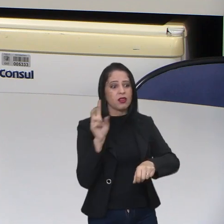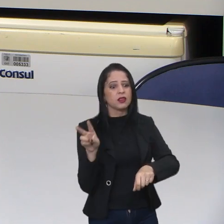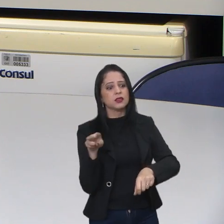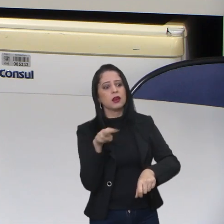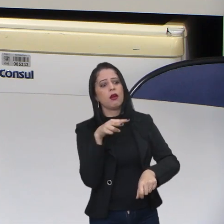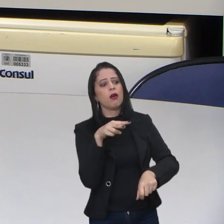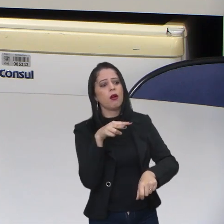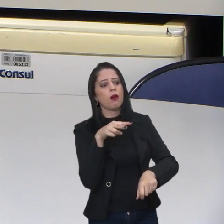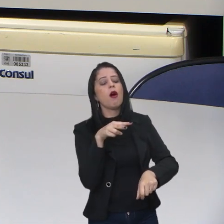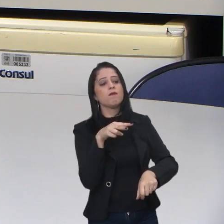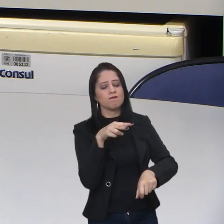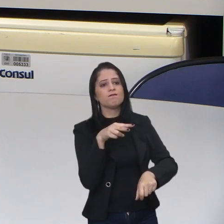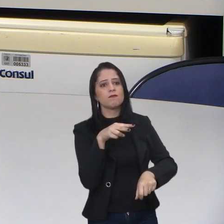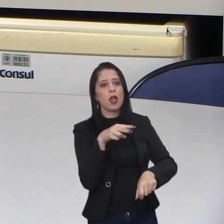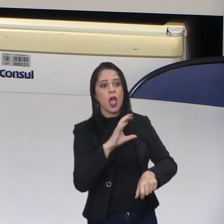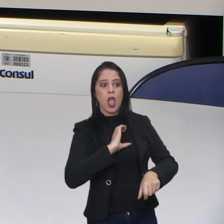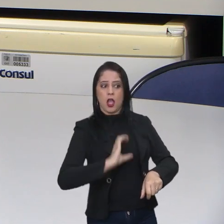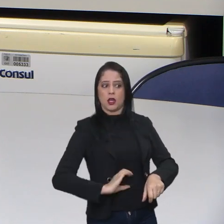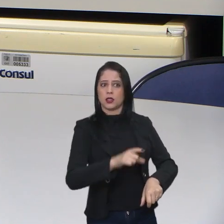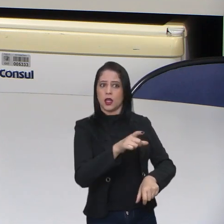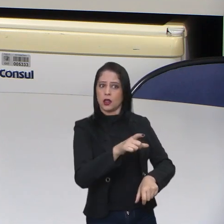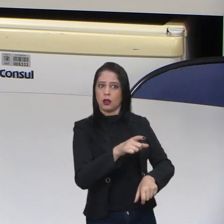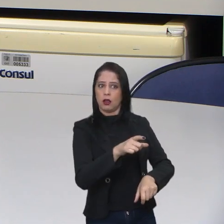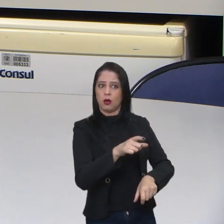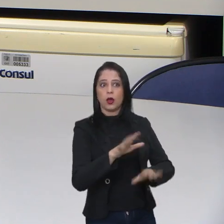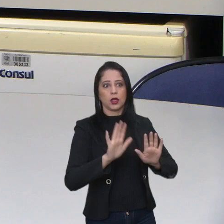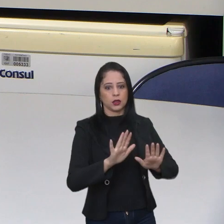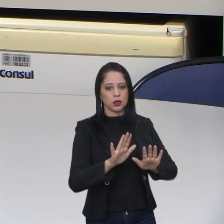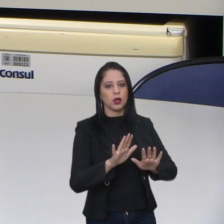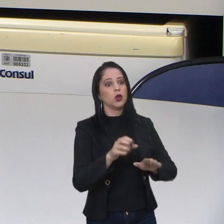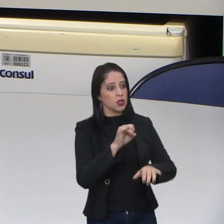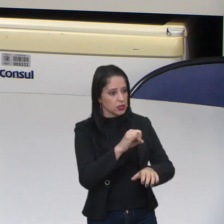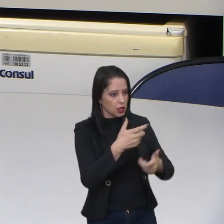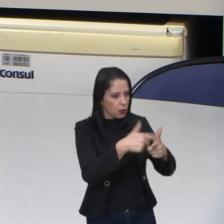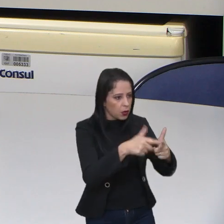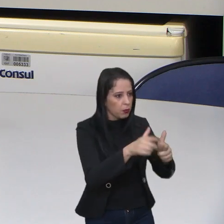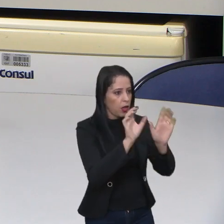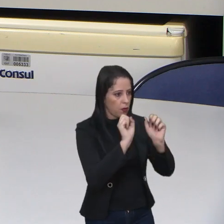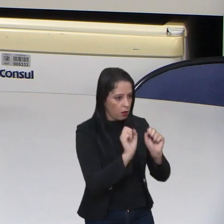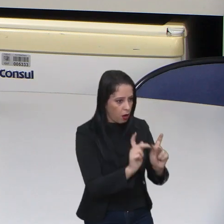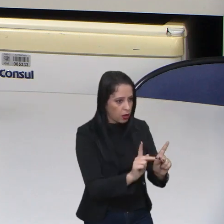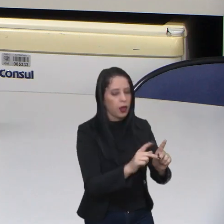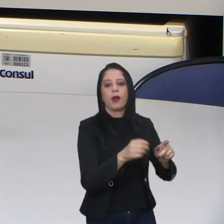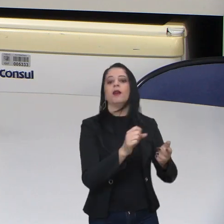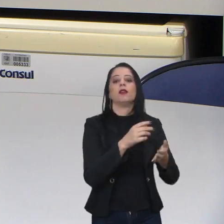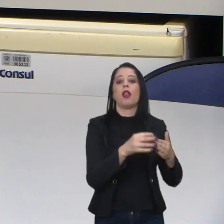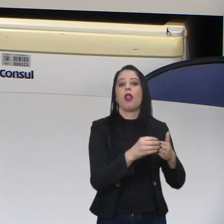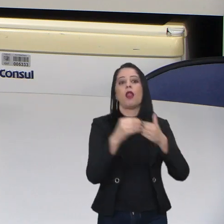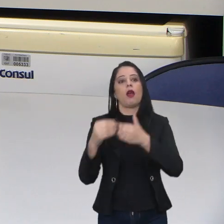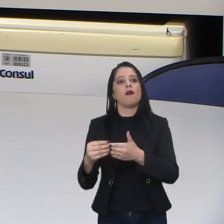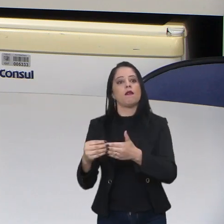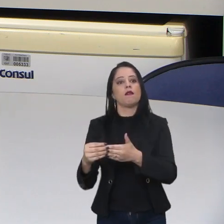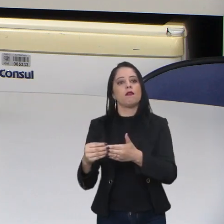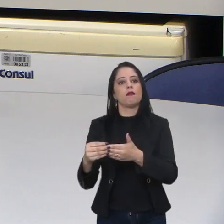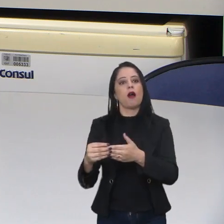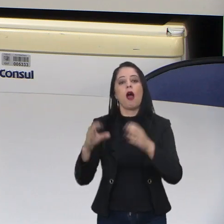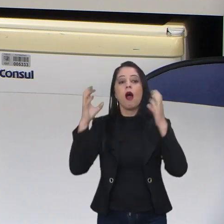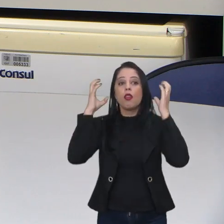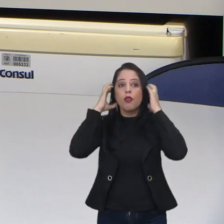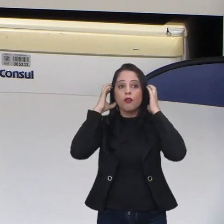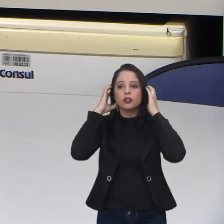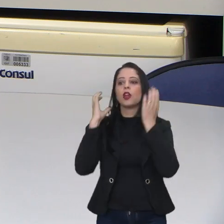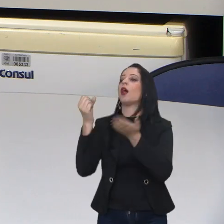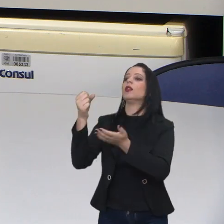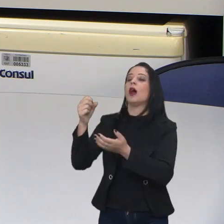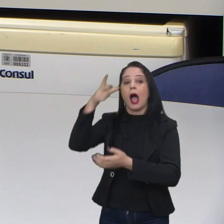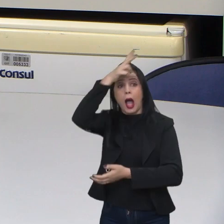os prestar atenção no cidadão como um todo então vamos ver tá com problema se fonoaudiólogo da rede esse